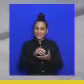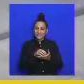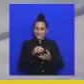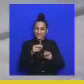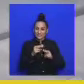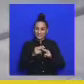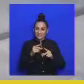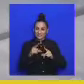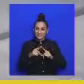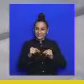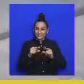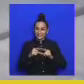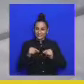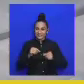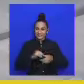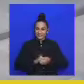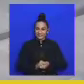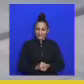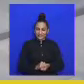em Brasília.